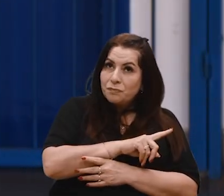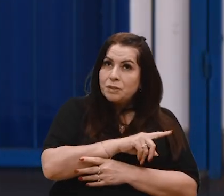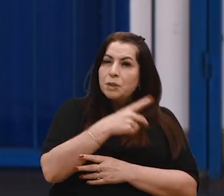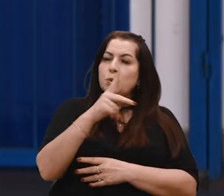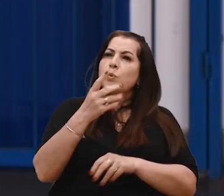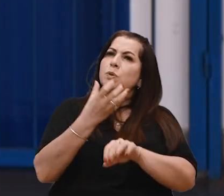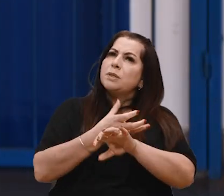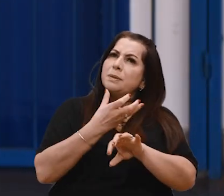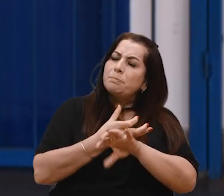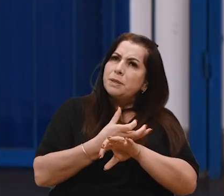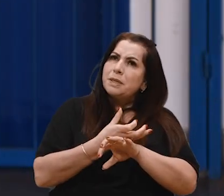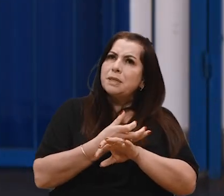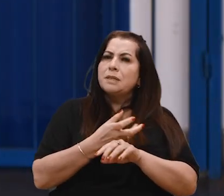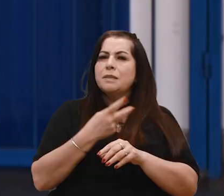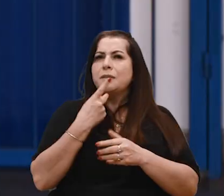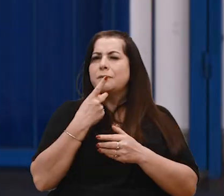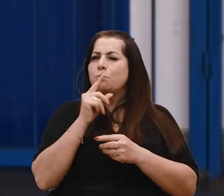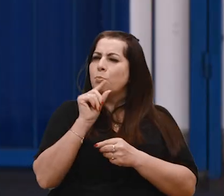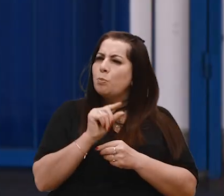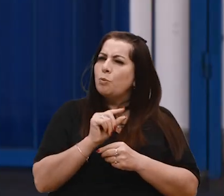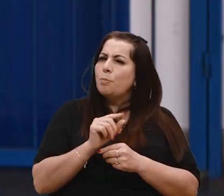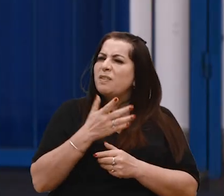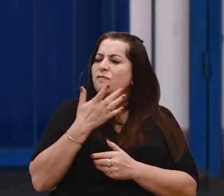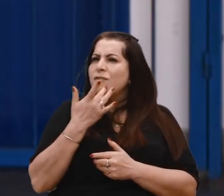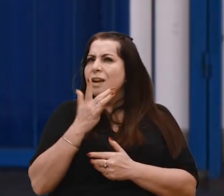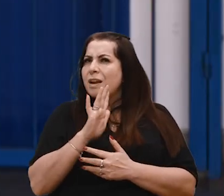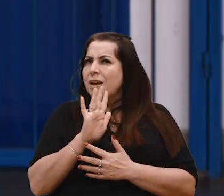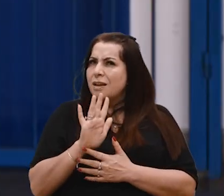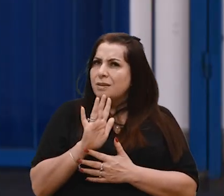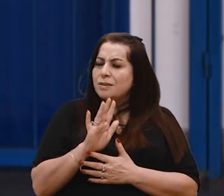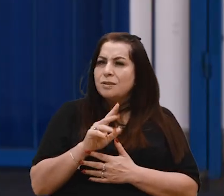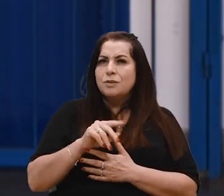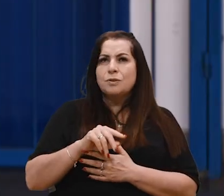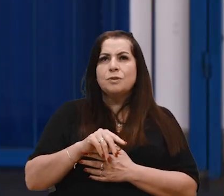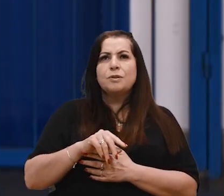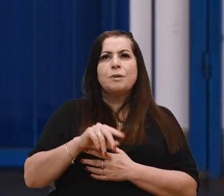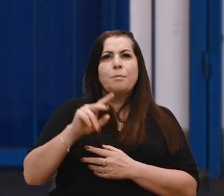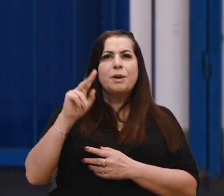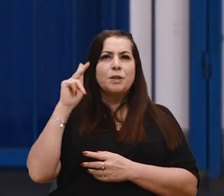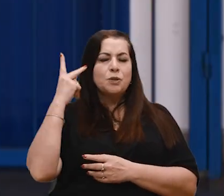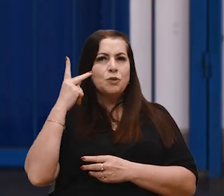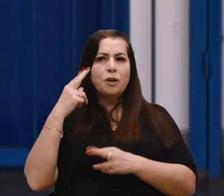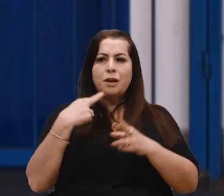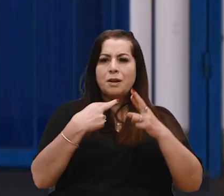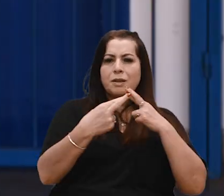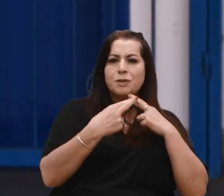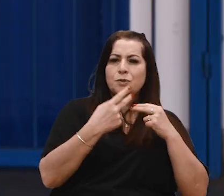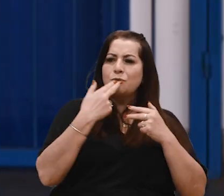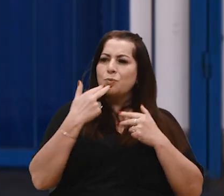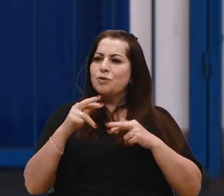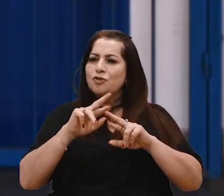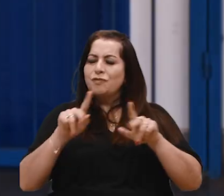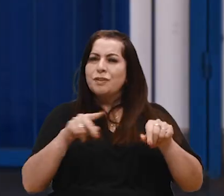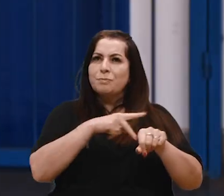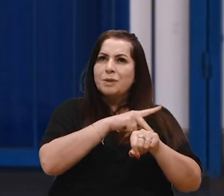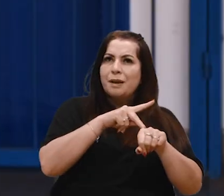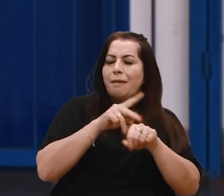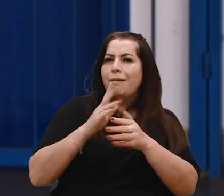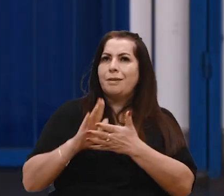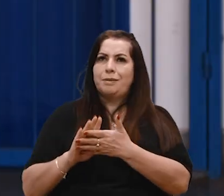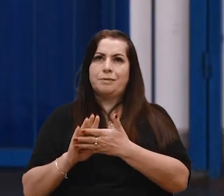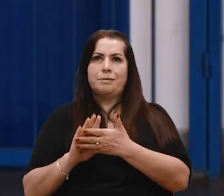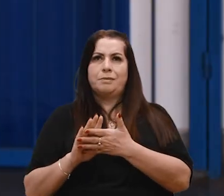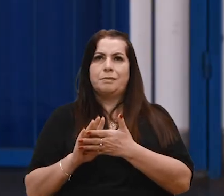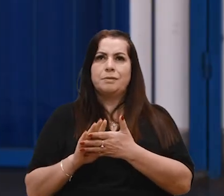que é difícil. Na tua disciplina, até eu creio que seja um pouco mais fácil, porque a história faz relações com os vários